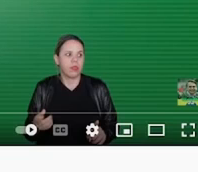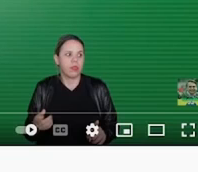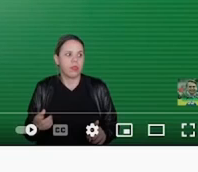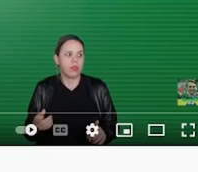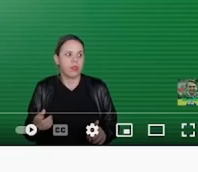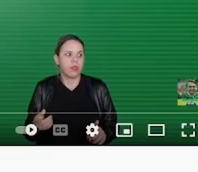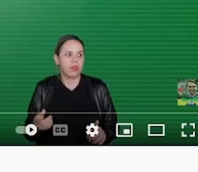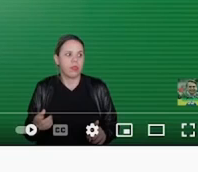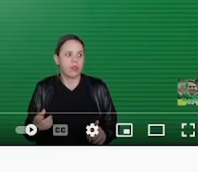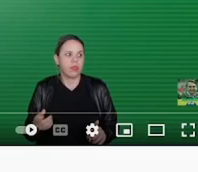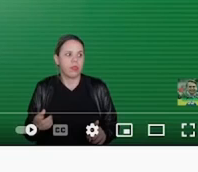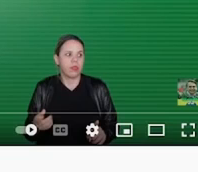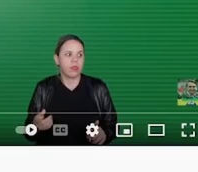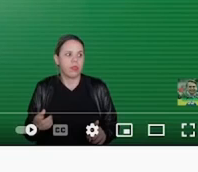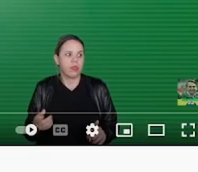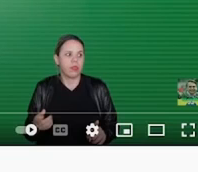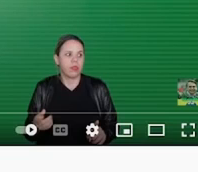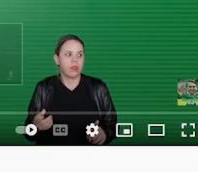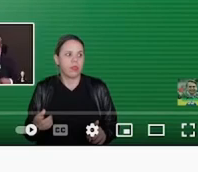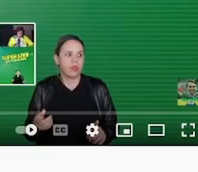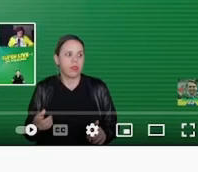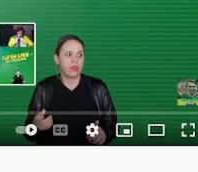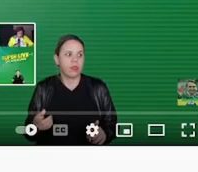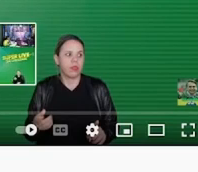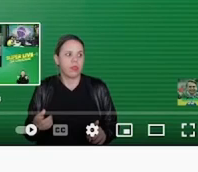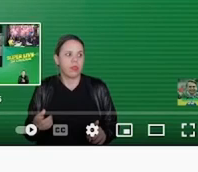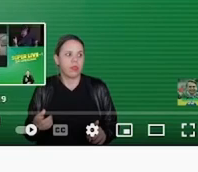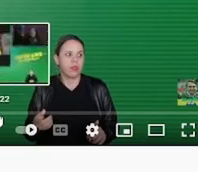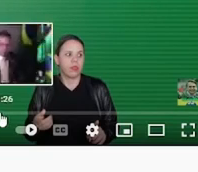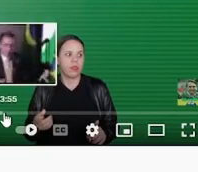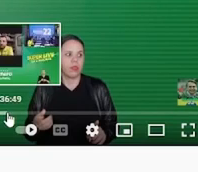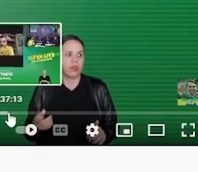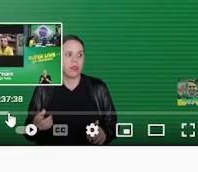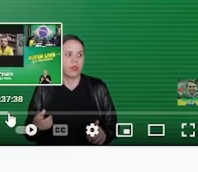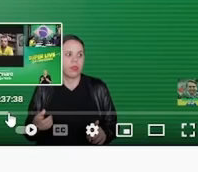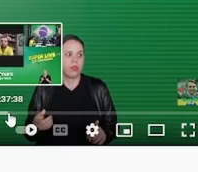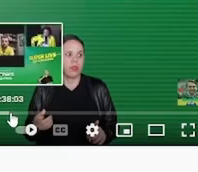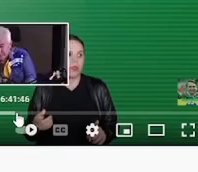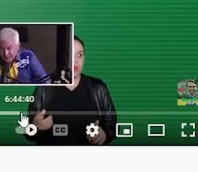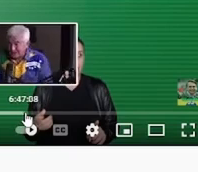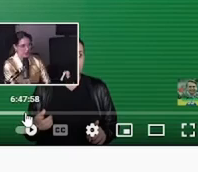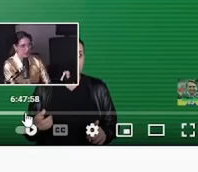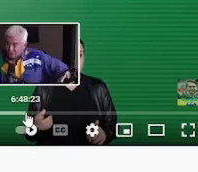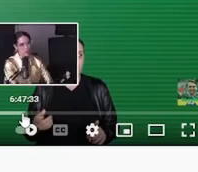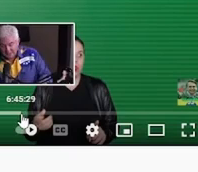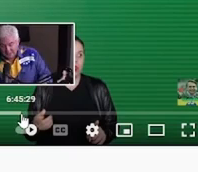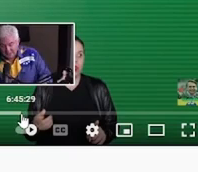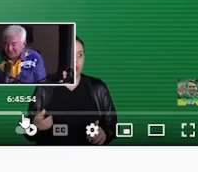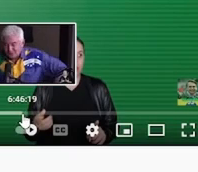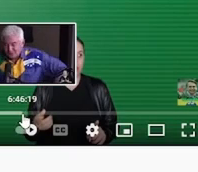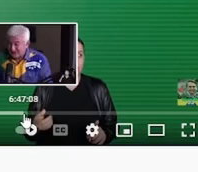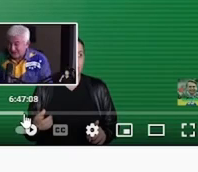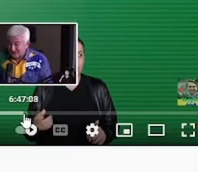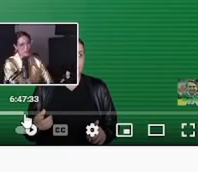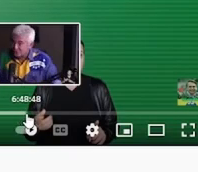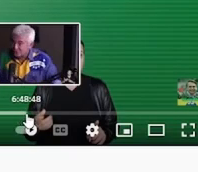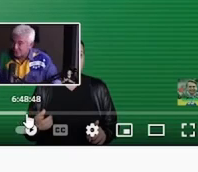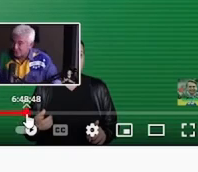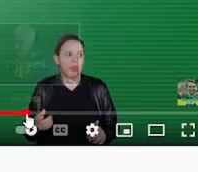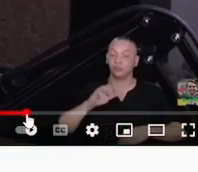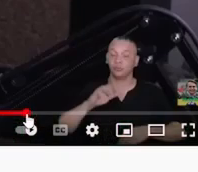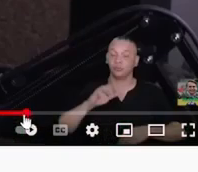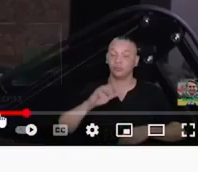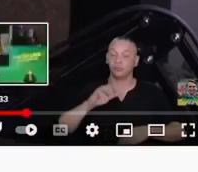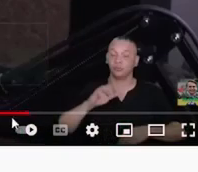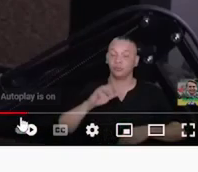a mesa entrou a bela Falconi com o Marcos Pontes Cadê aqui ele mudou a mesa aqui nesse ponto é